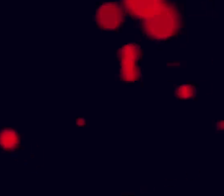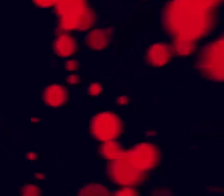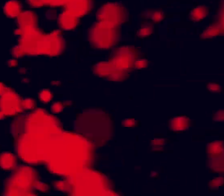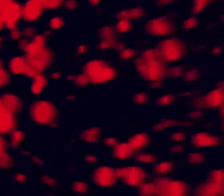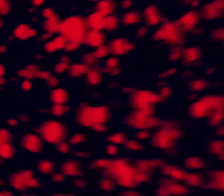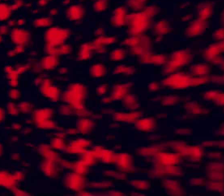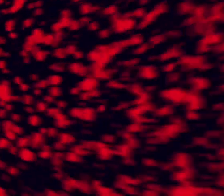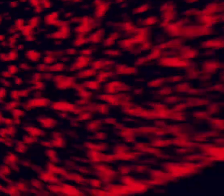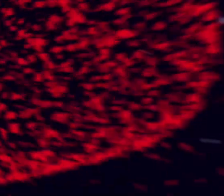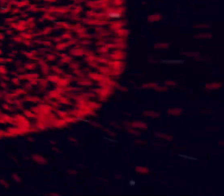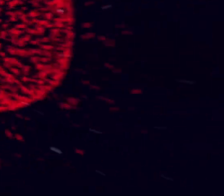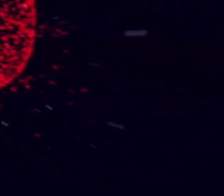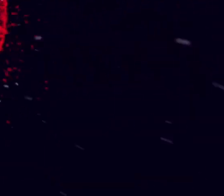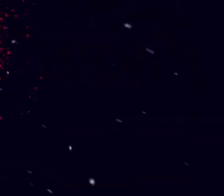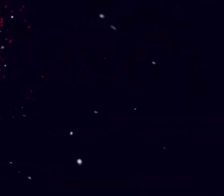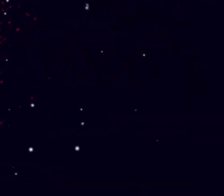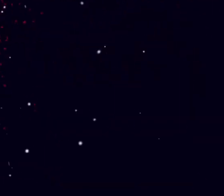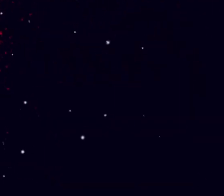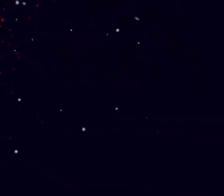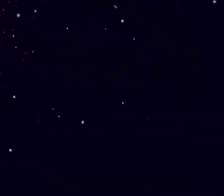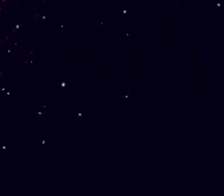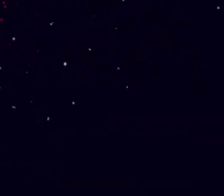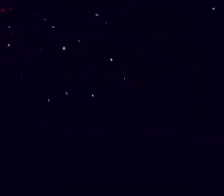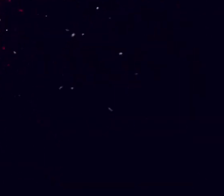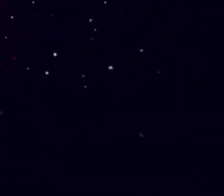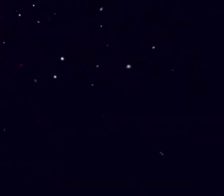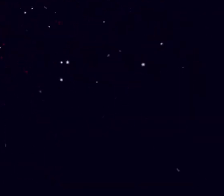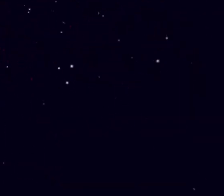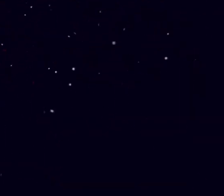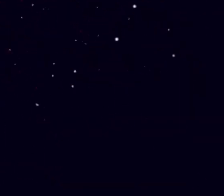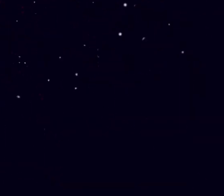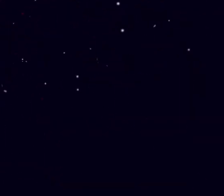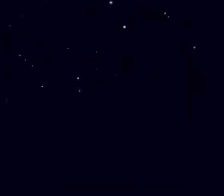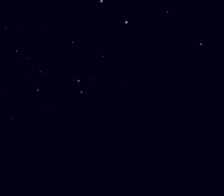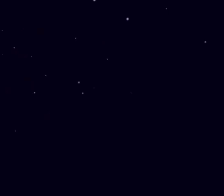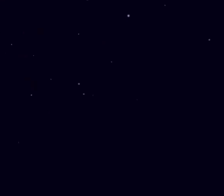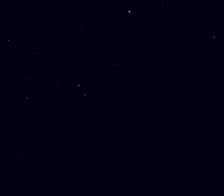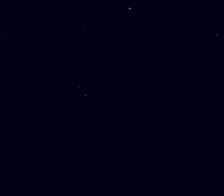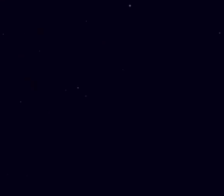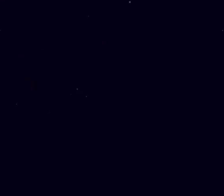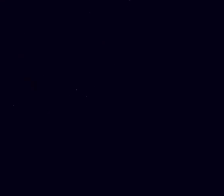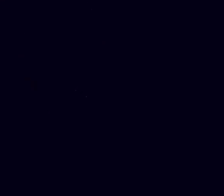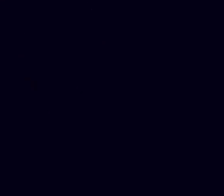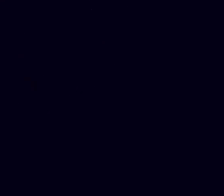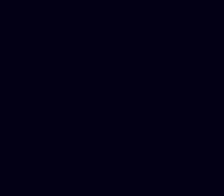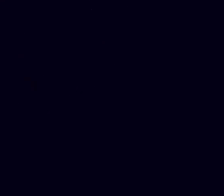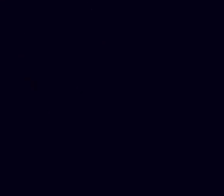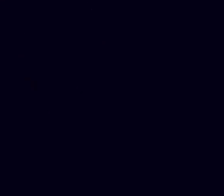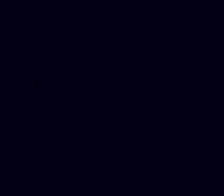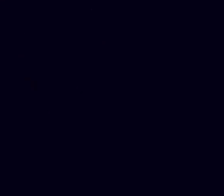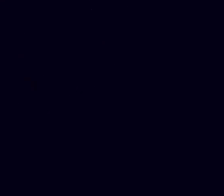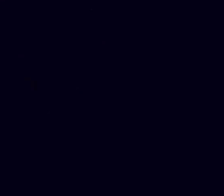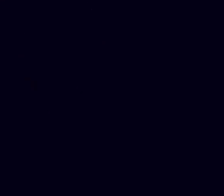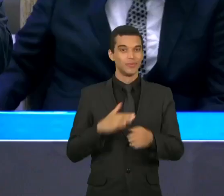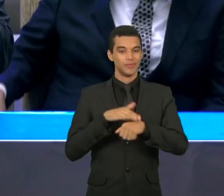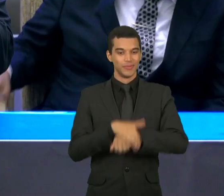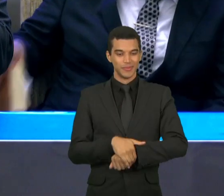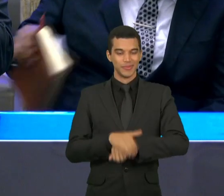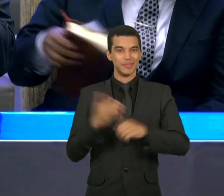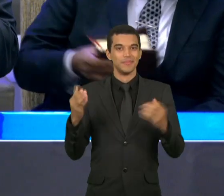Queridos, a paz do Senhor Jesus, que alegria poder dessa